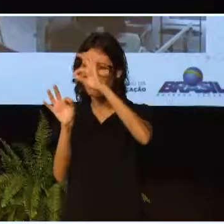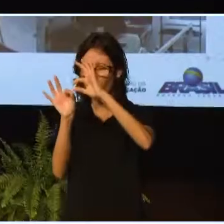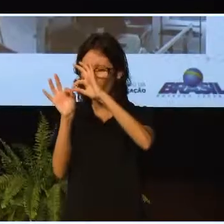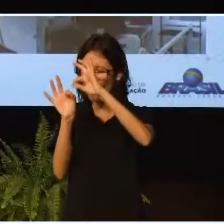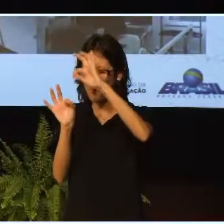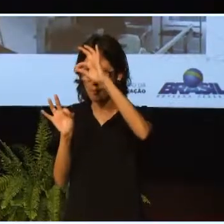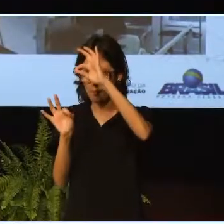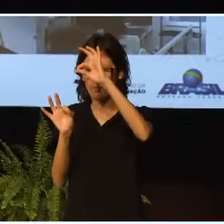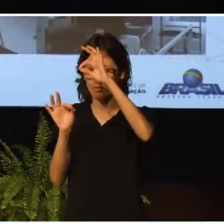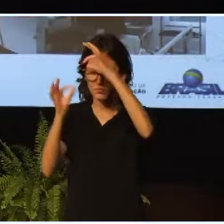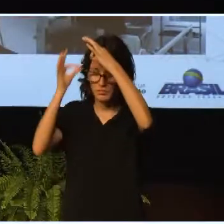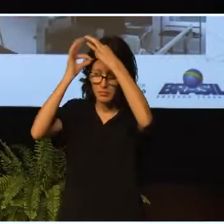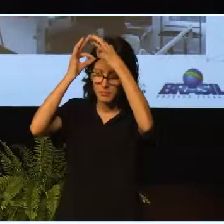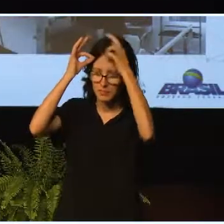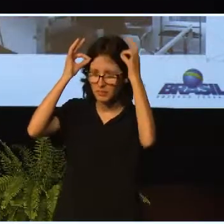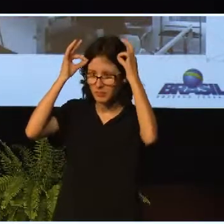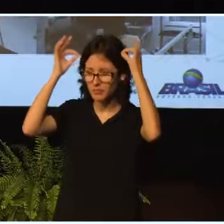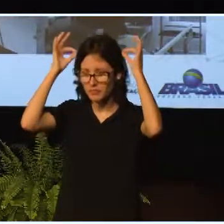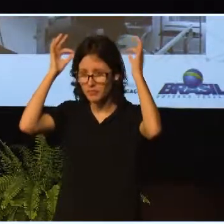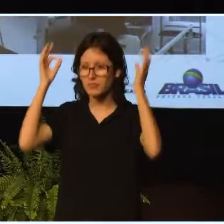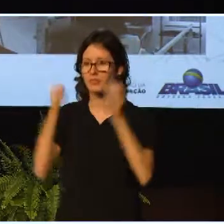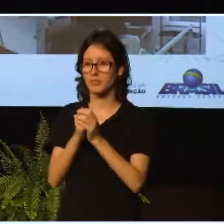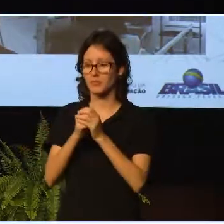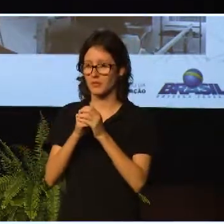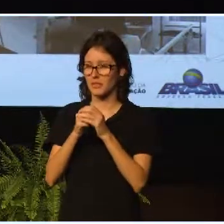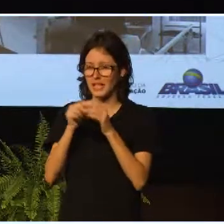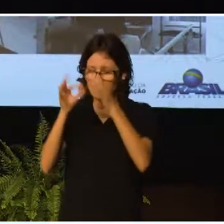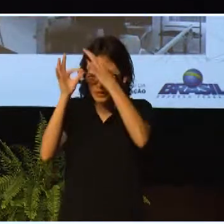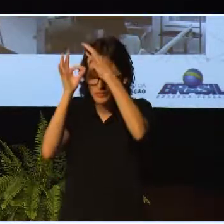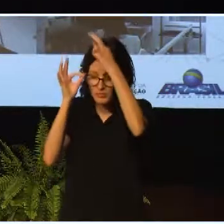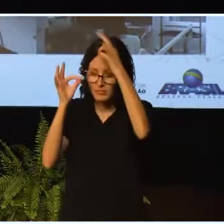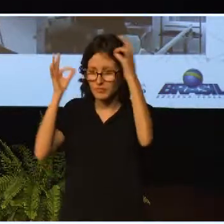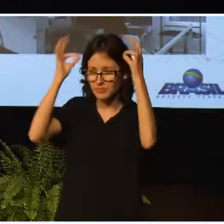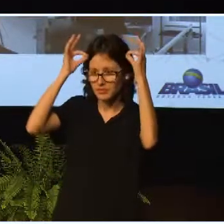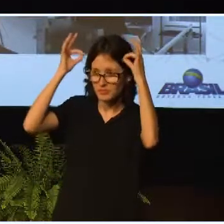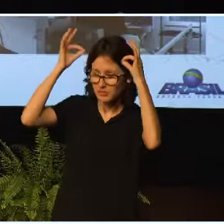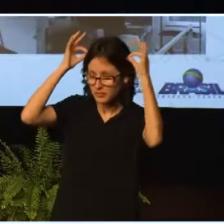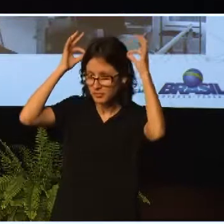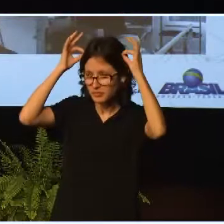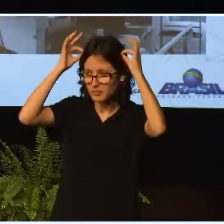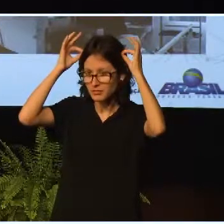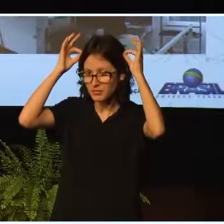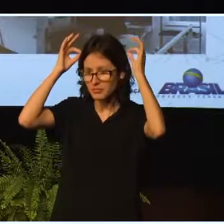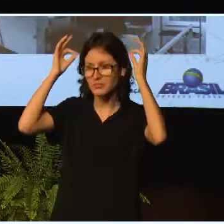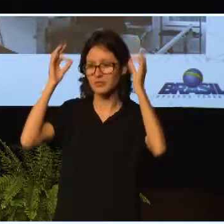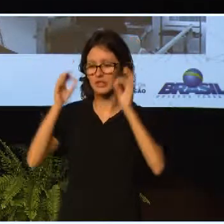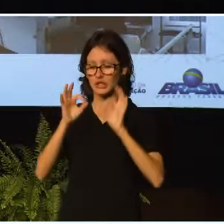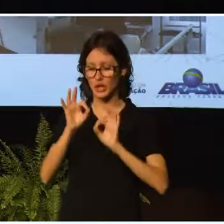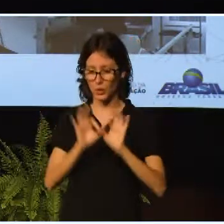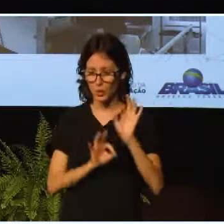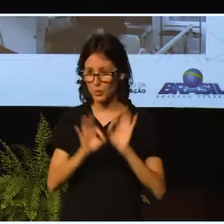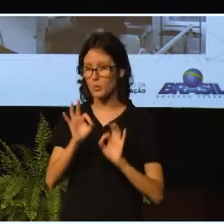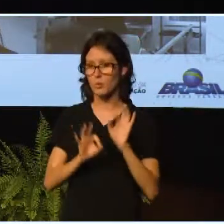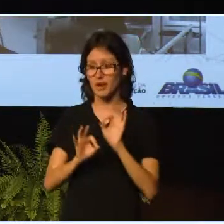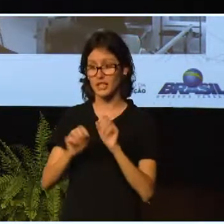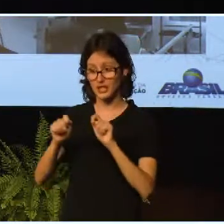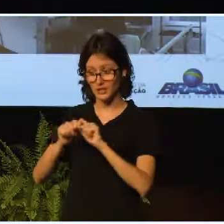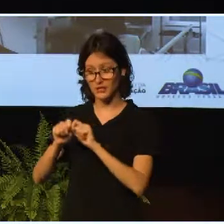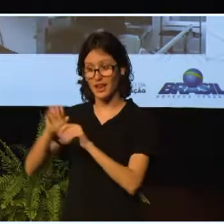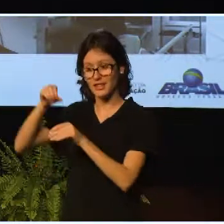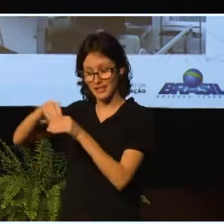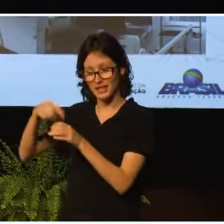micrômetros. Então, isso aqui, essa matriz de microeletrodos, eles são construídos lá em